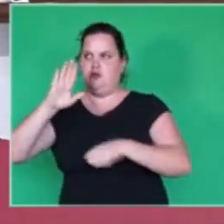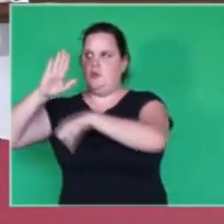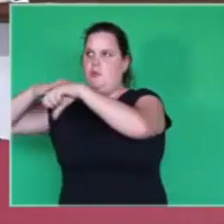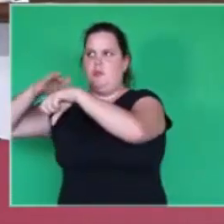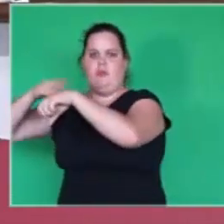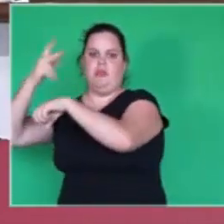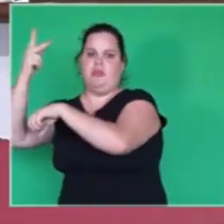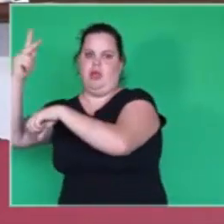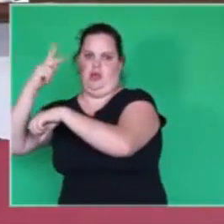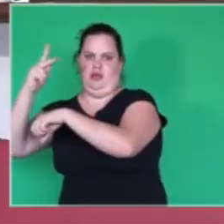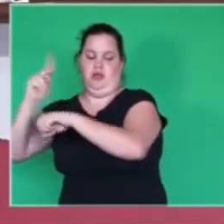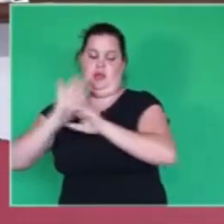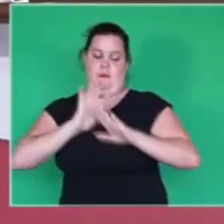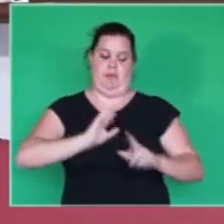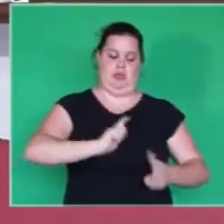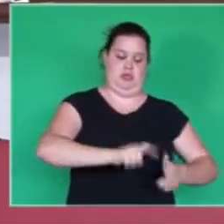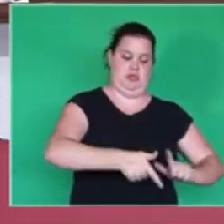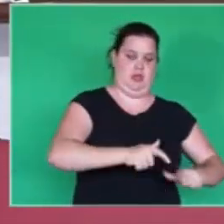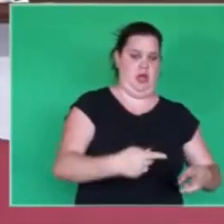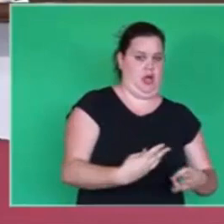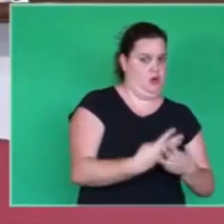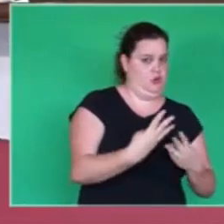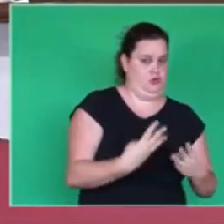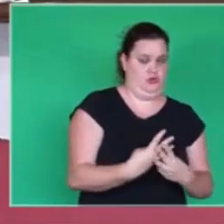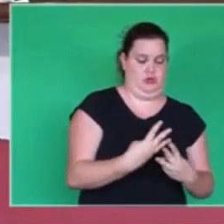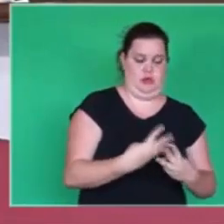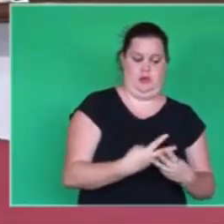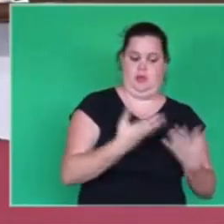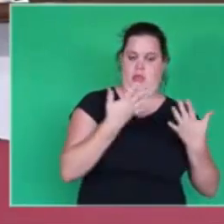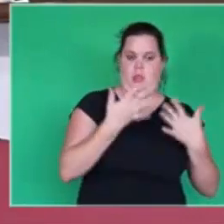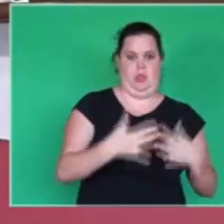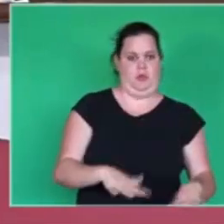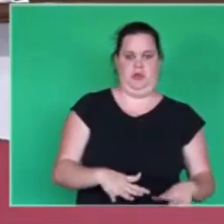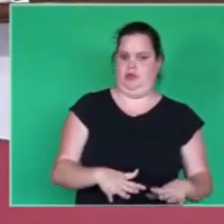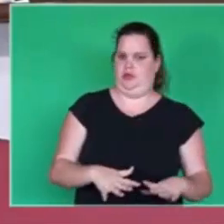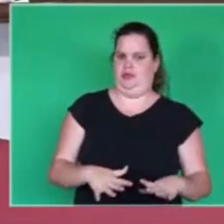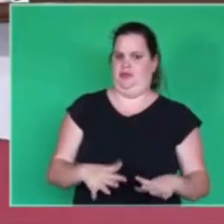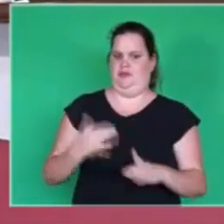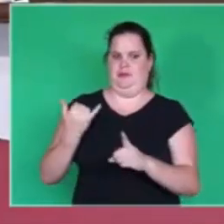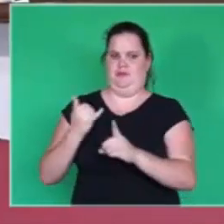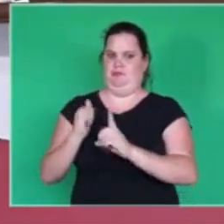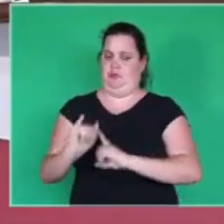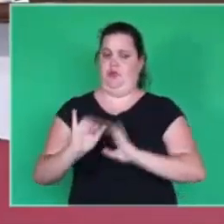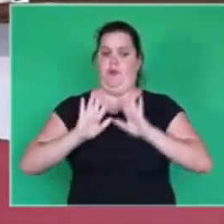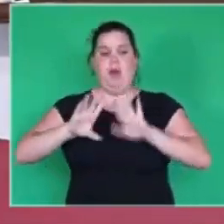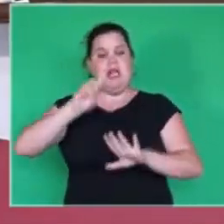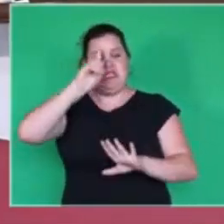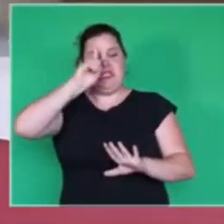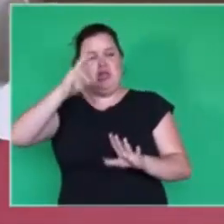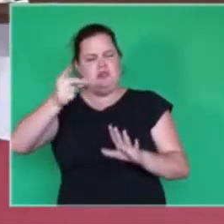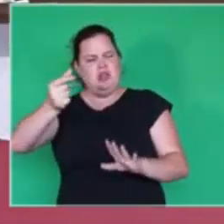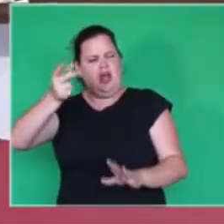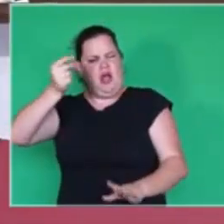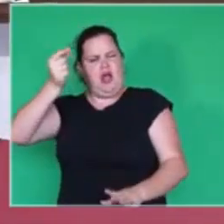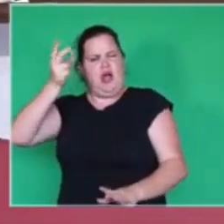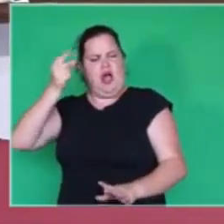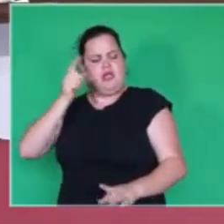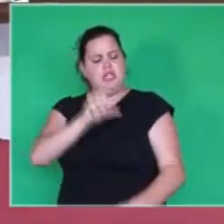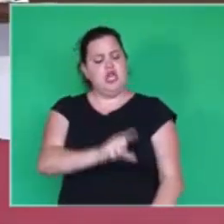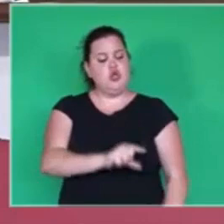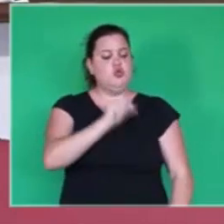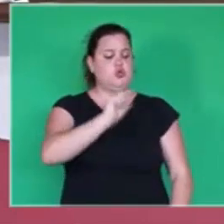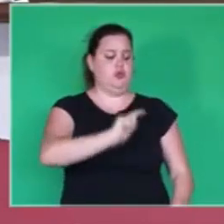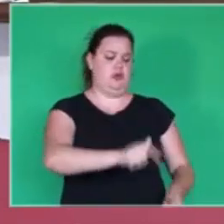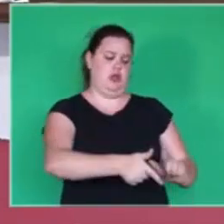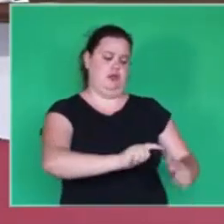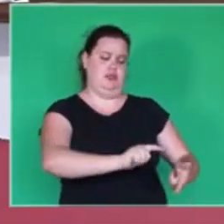Os israelenses, o Israel, tinha sido um povo escolhido, separado, diferente das nações que estavam em